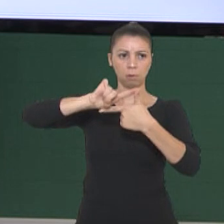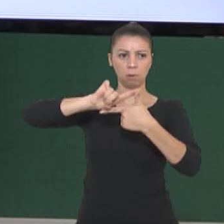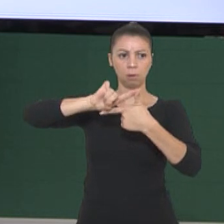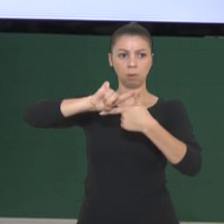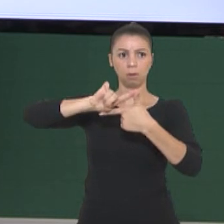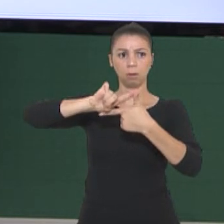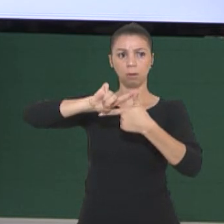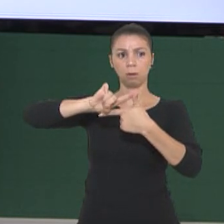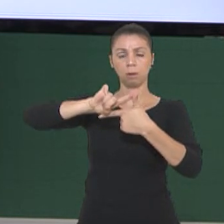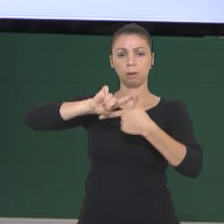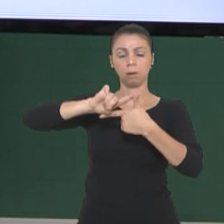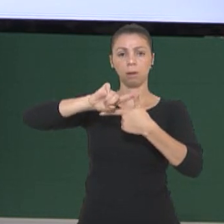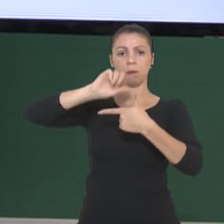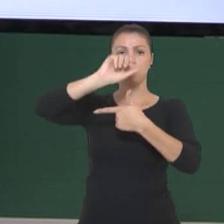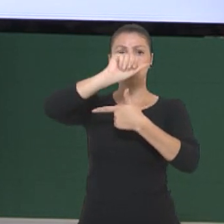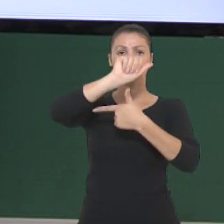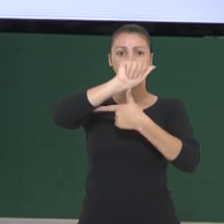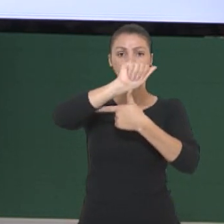ABC